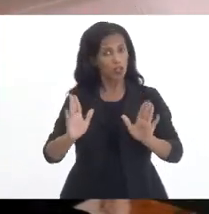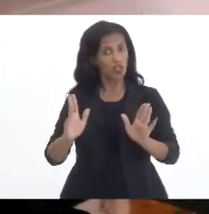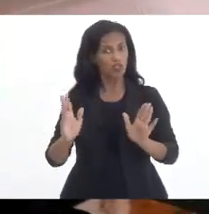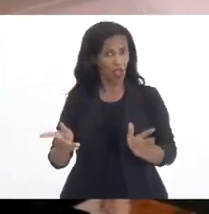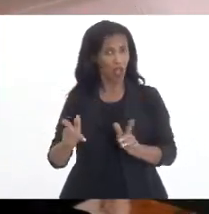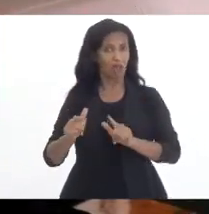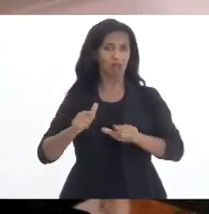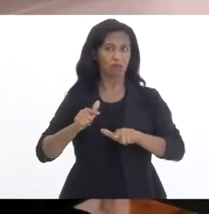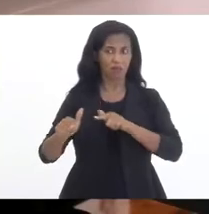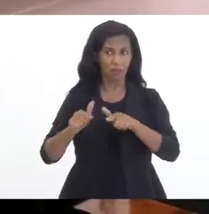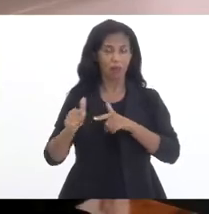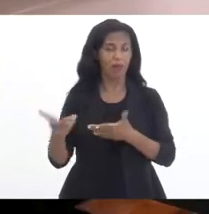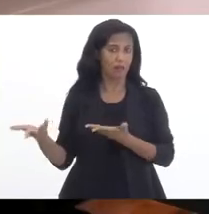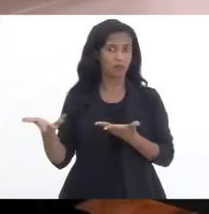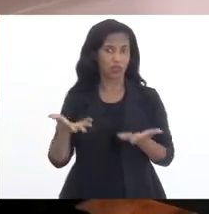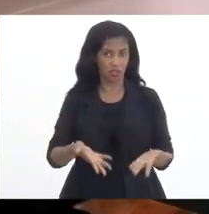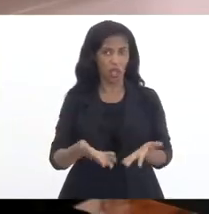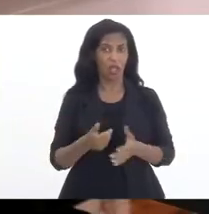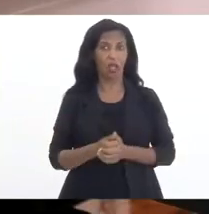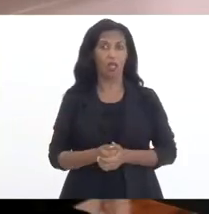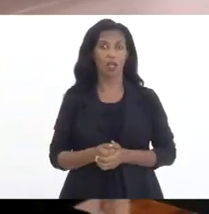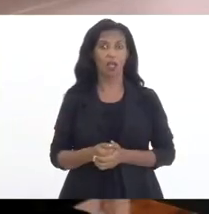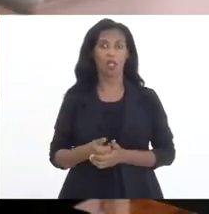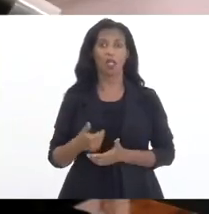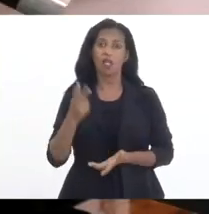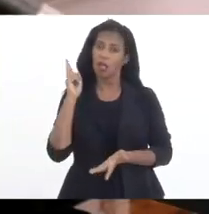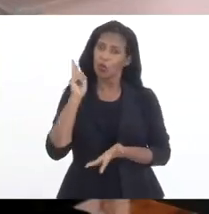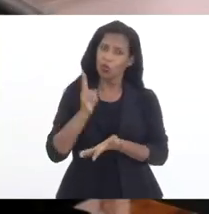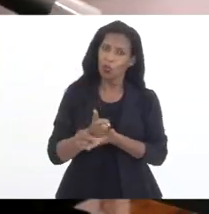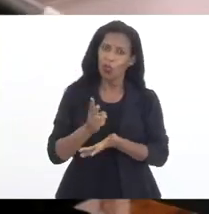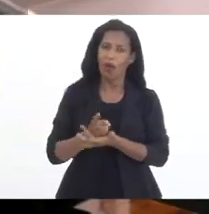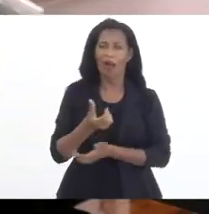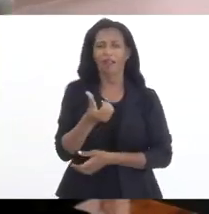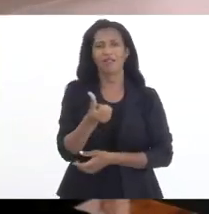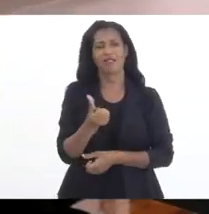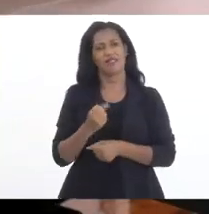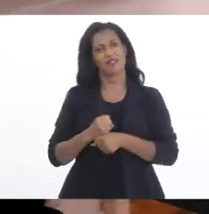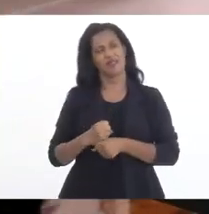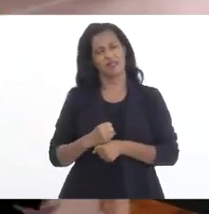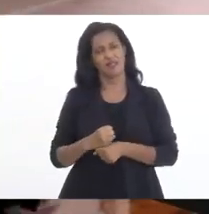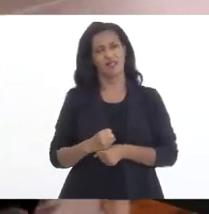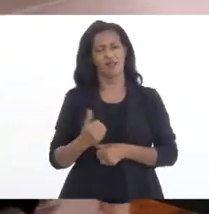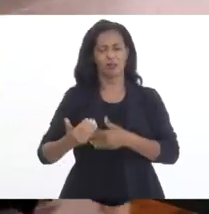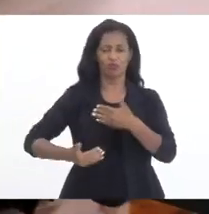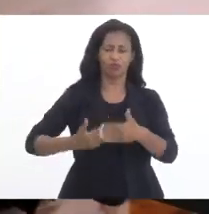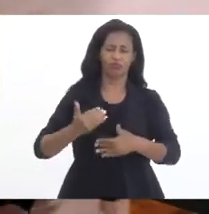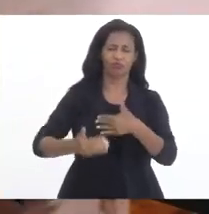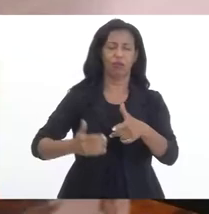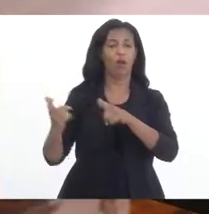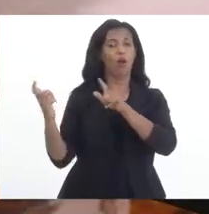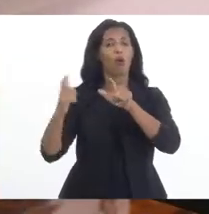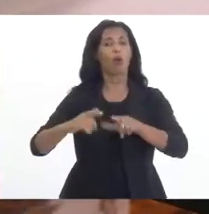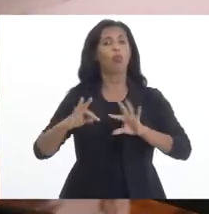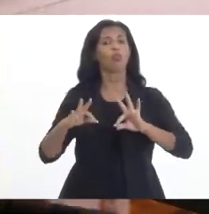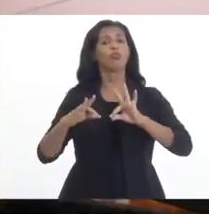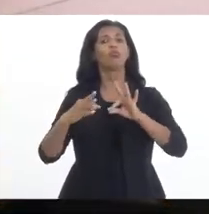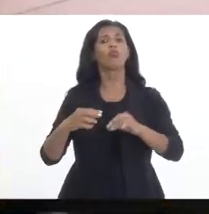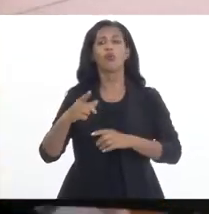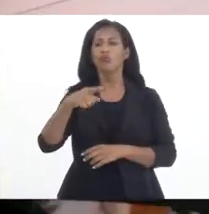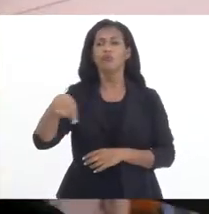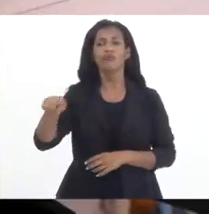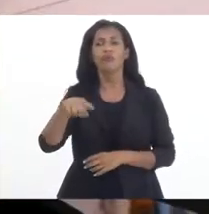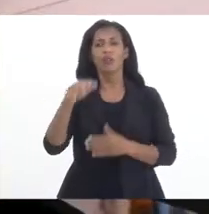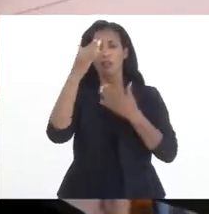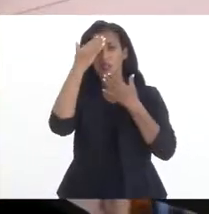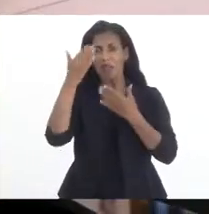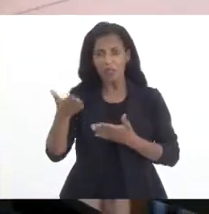fazemos, o que já fazemos e estamos fazendo há 16 anos. E onde todos estavam, nós